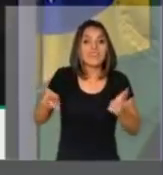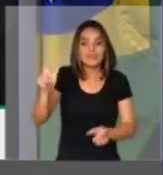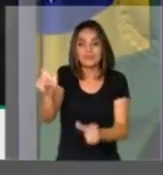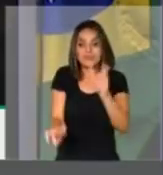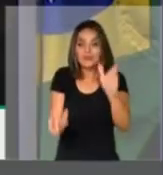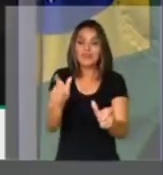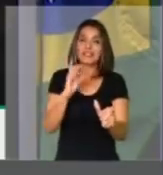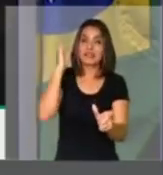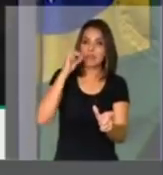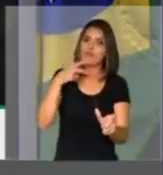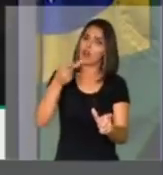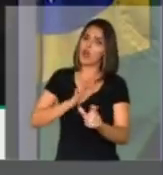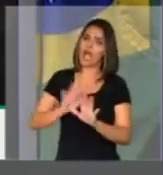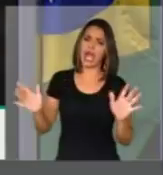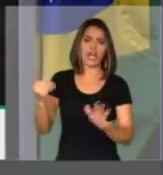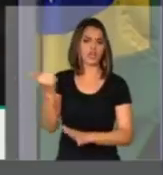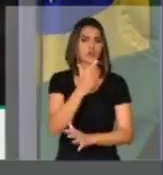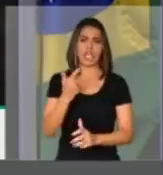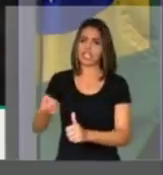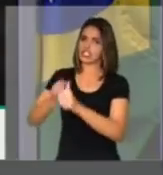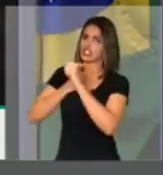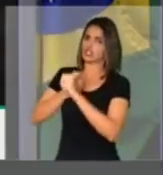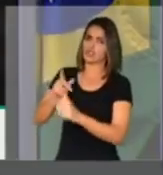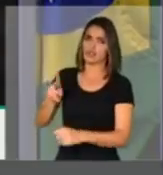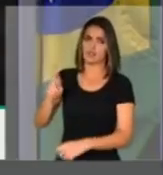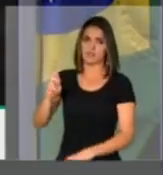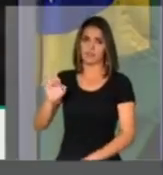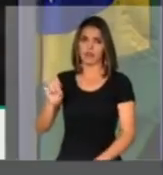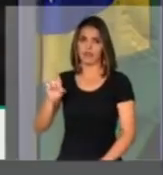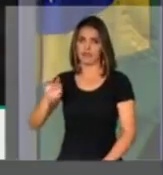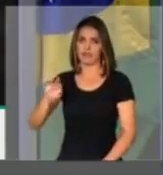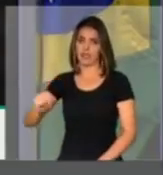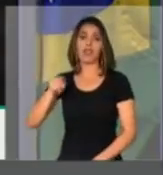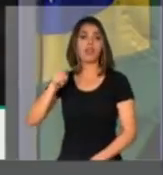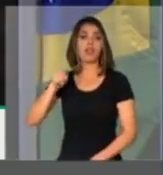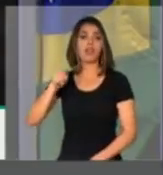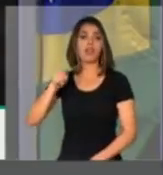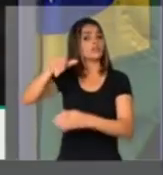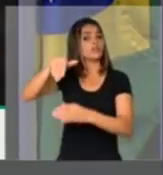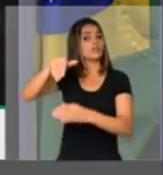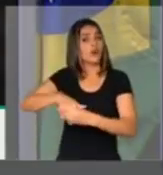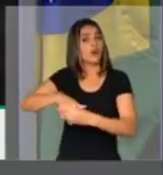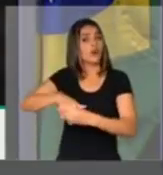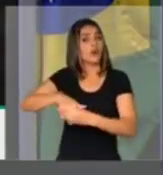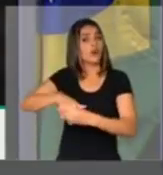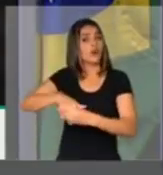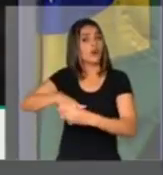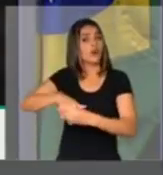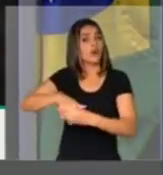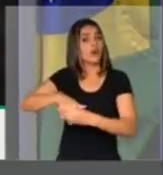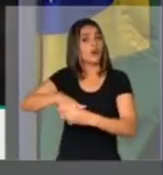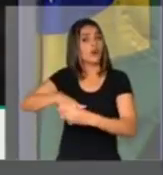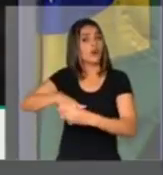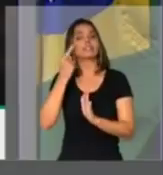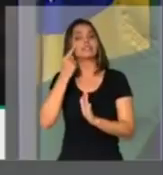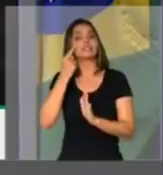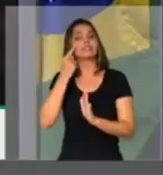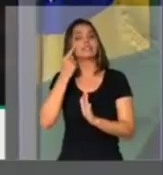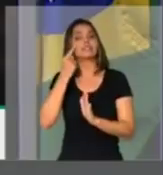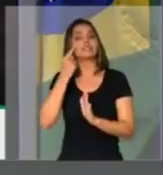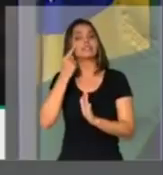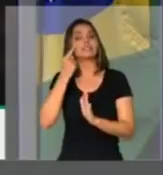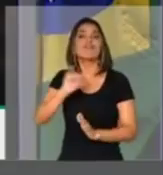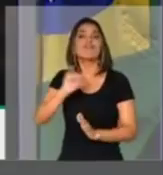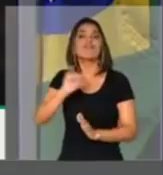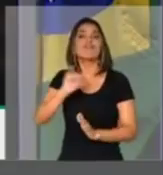parlamentares que dizem que não tem o déficit previdenciário foram aqueles que votaram a lei orçamentária prevendo o déficit previdenciário ainda